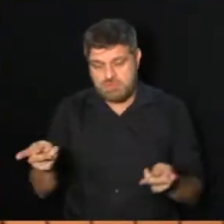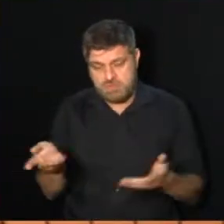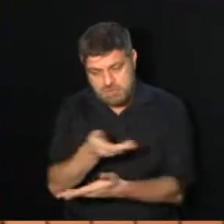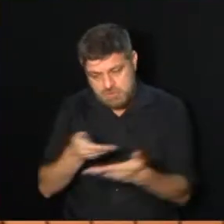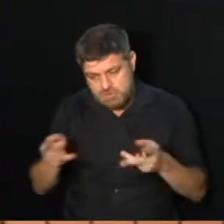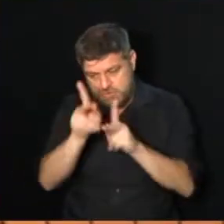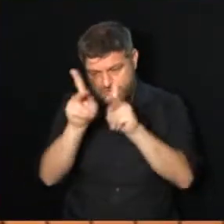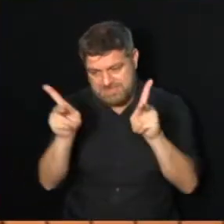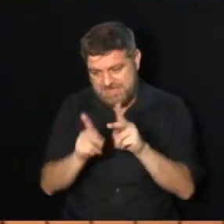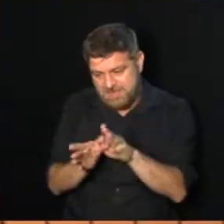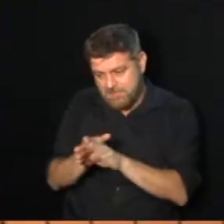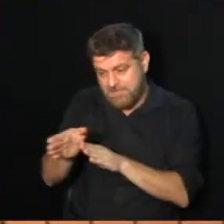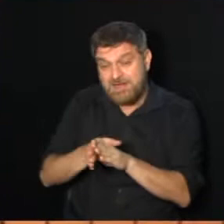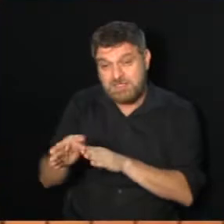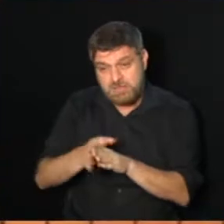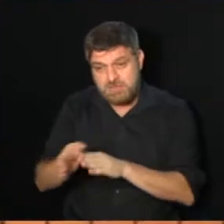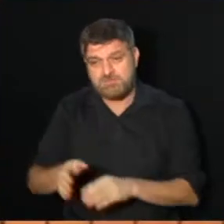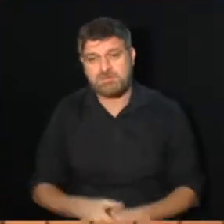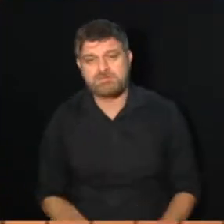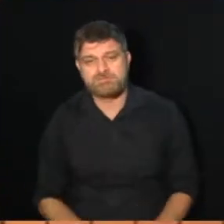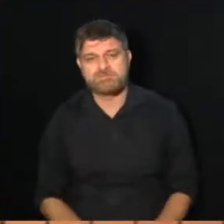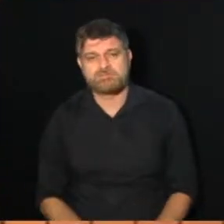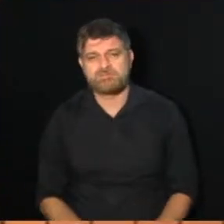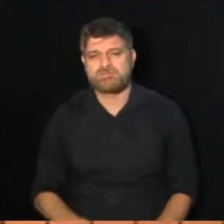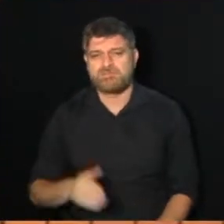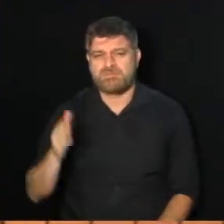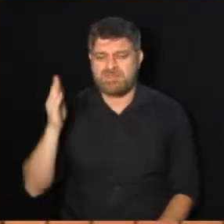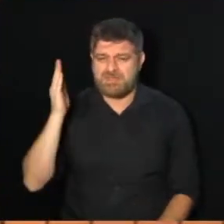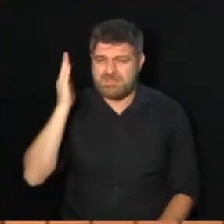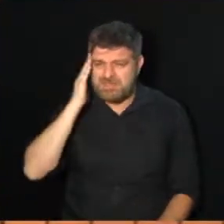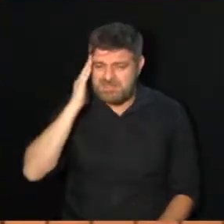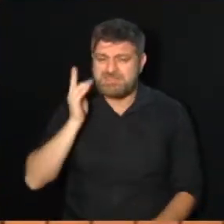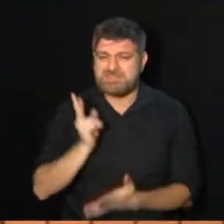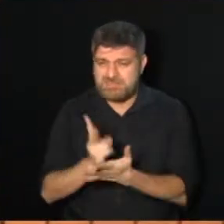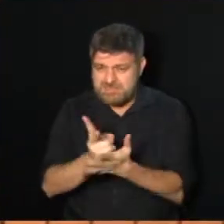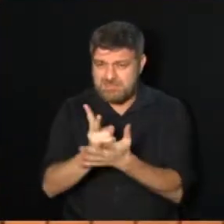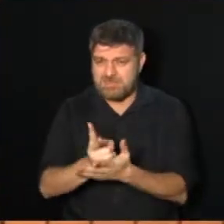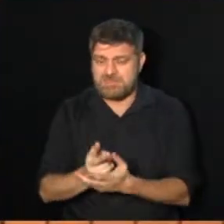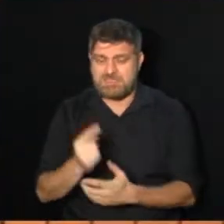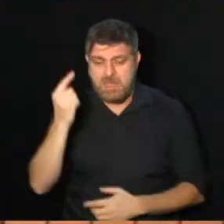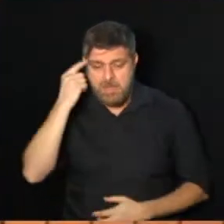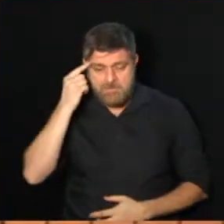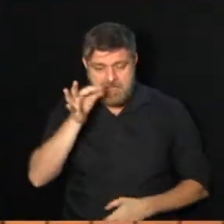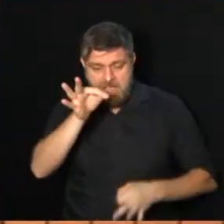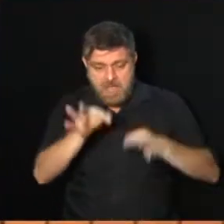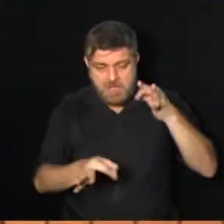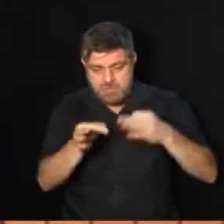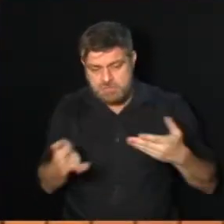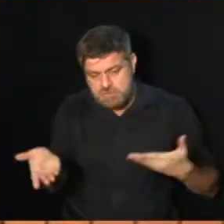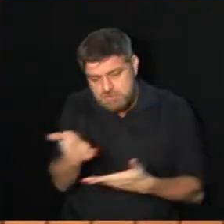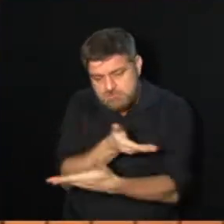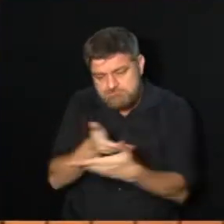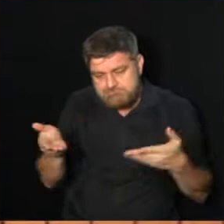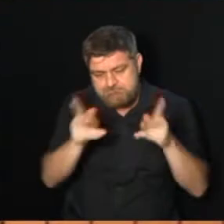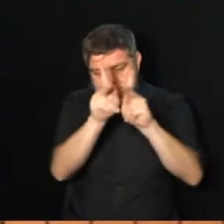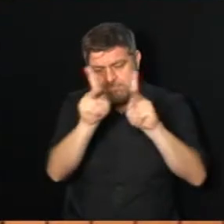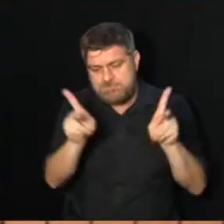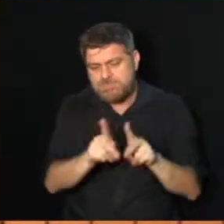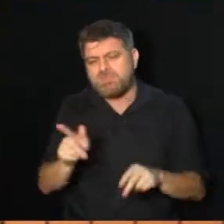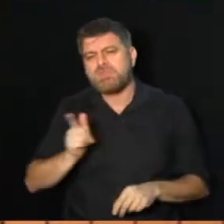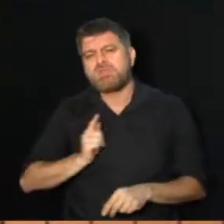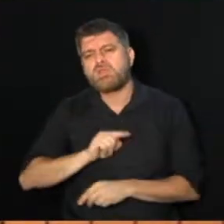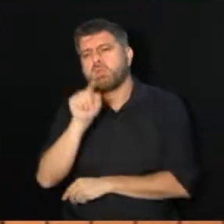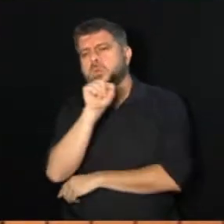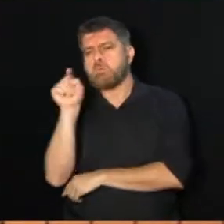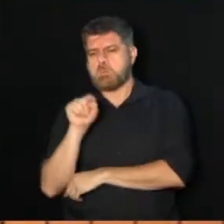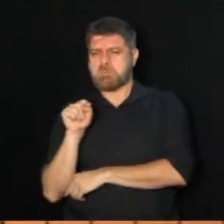do município de Campinas. Sei que sempre, quando se fala em justiça restaurativa, surge aí uma interrogação